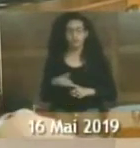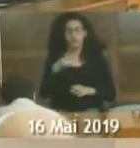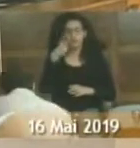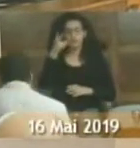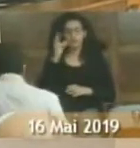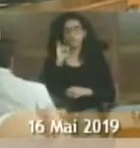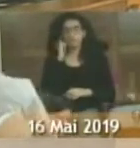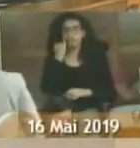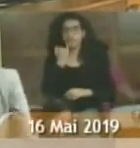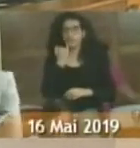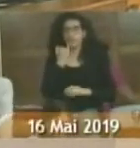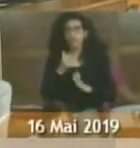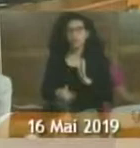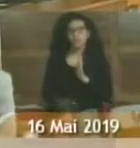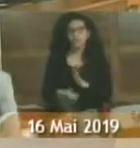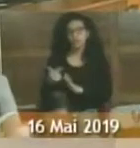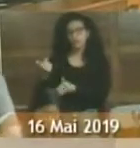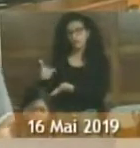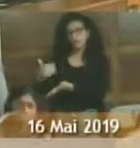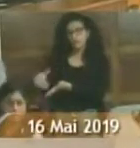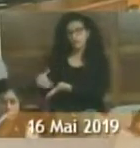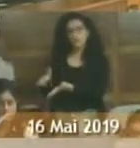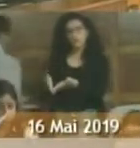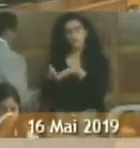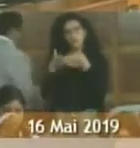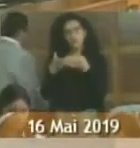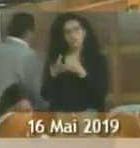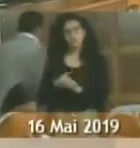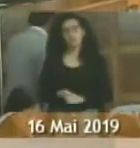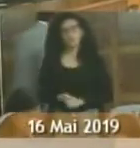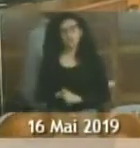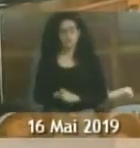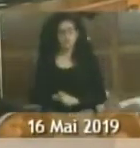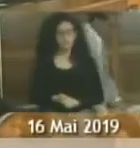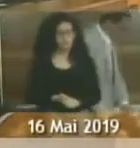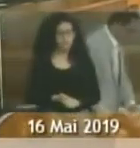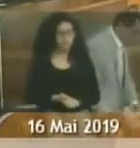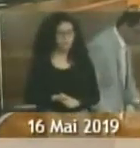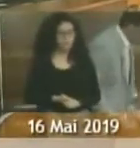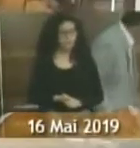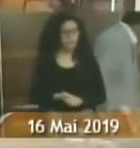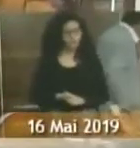vereadora Jane que assuma a segunda secretaria, por gentileza.